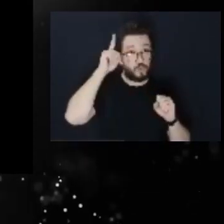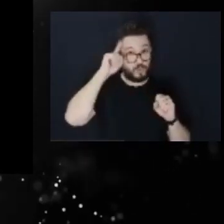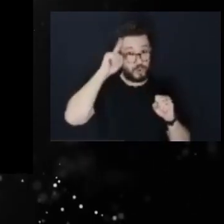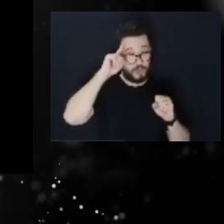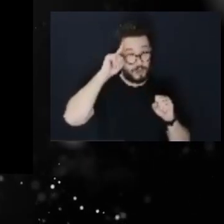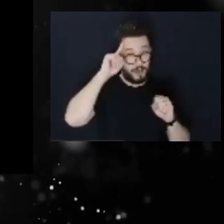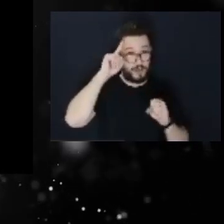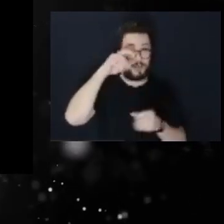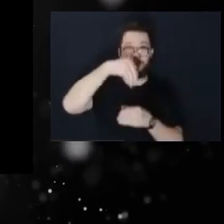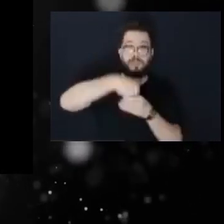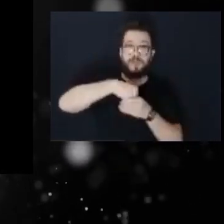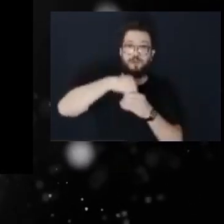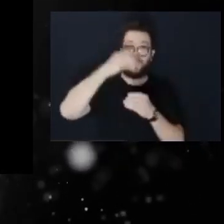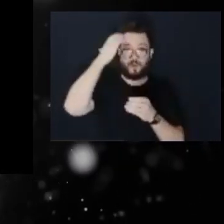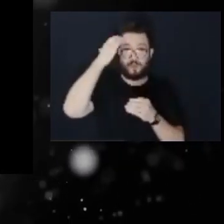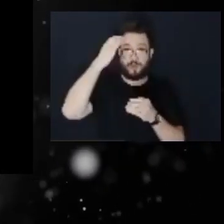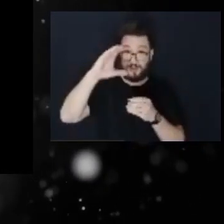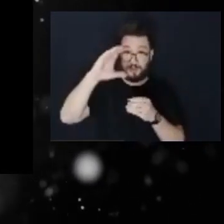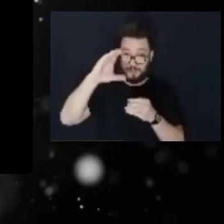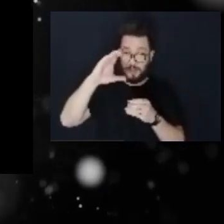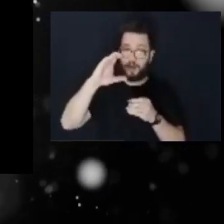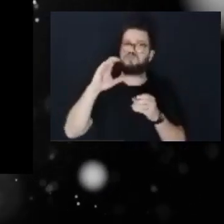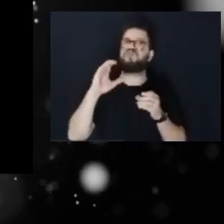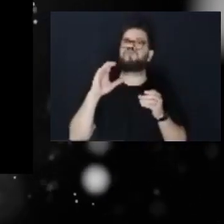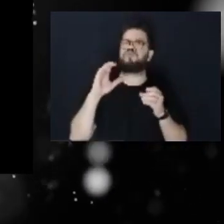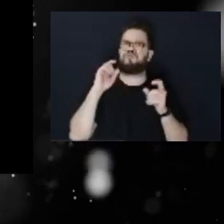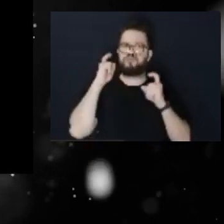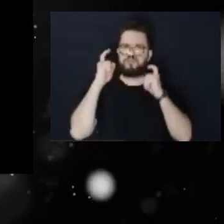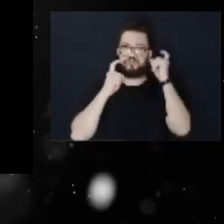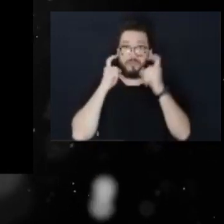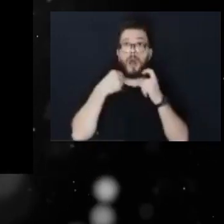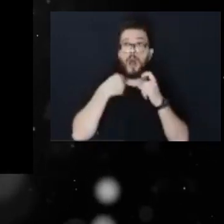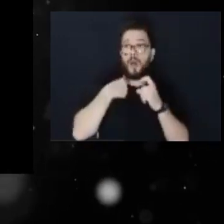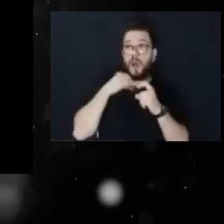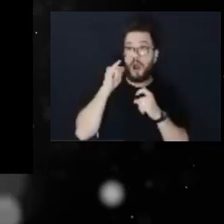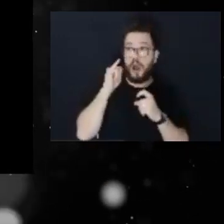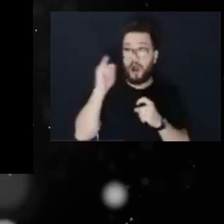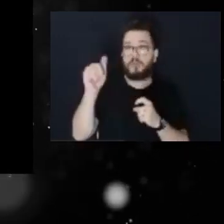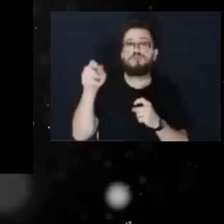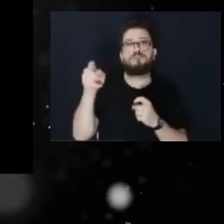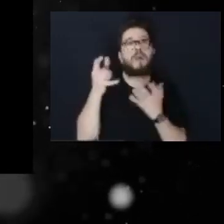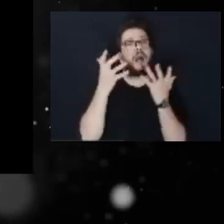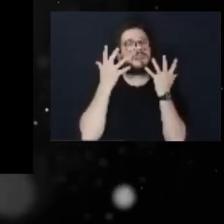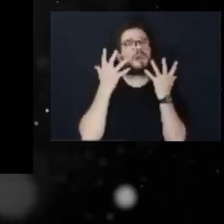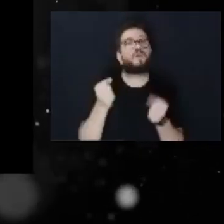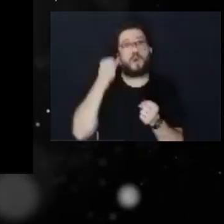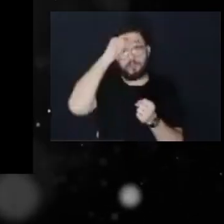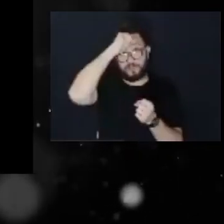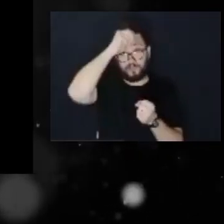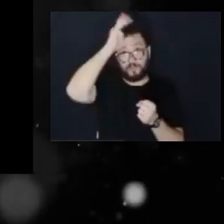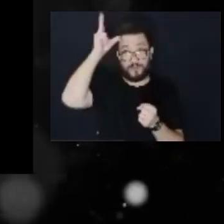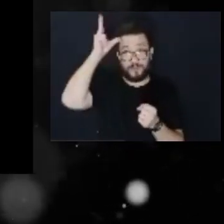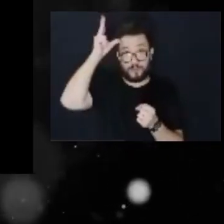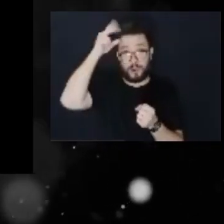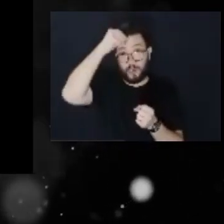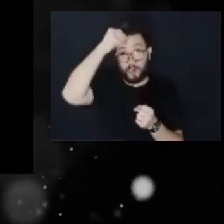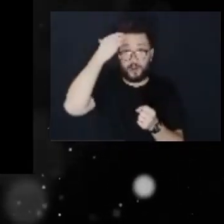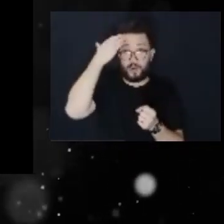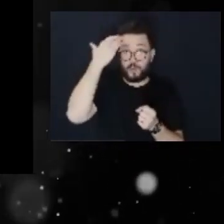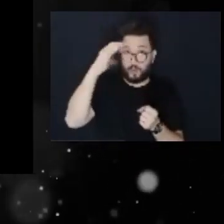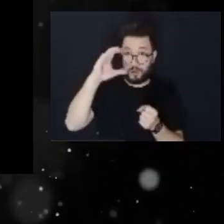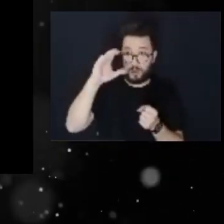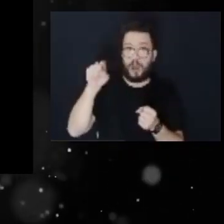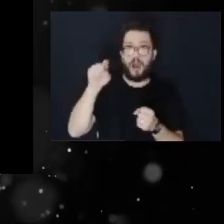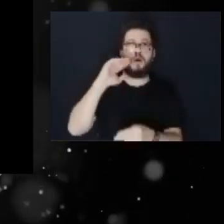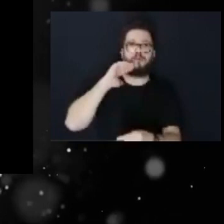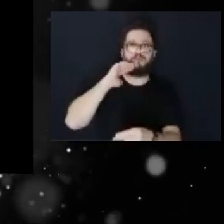Seria muito preocupante. Então, foi seguida a nossa recomendação de um lockdown, as medidas restritivas não foram aplicadas